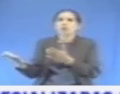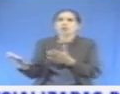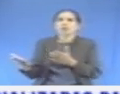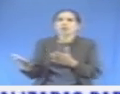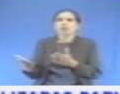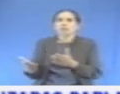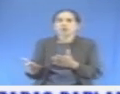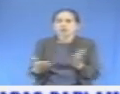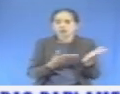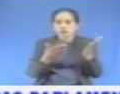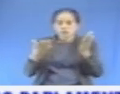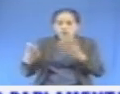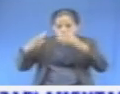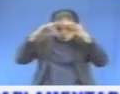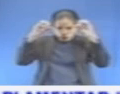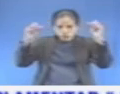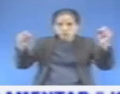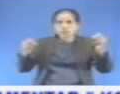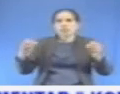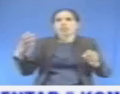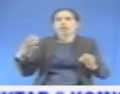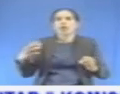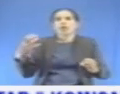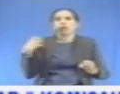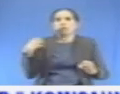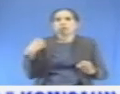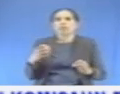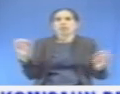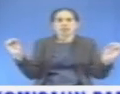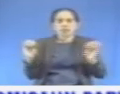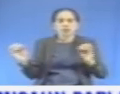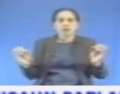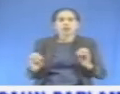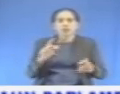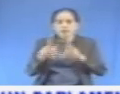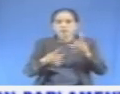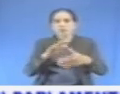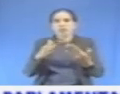ba presidente RDT linha gabinete laos povo maca tuba ação falia